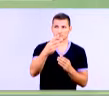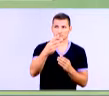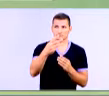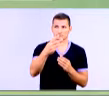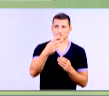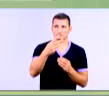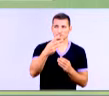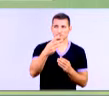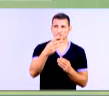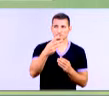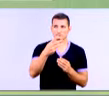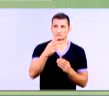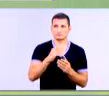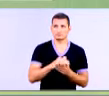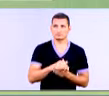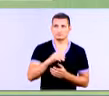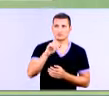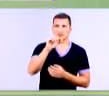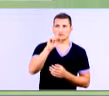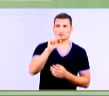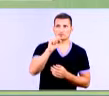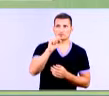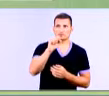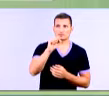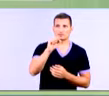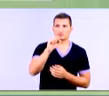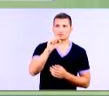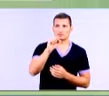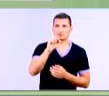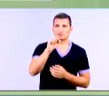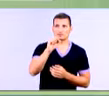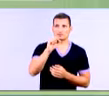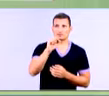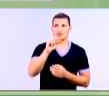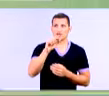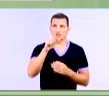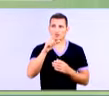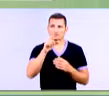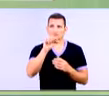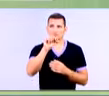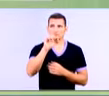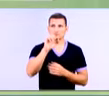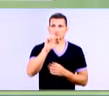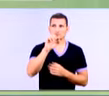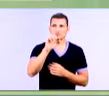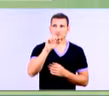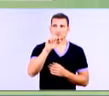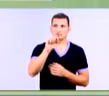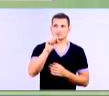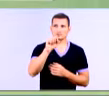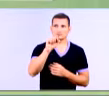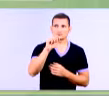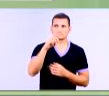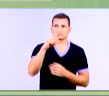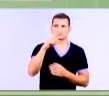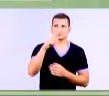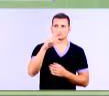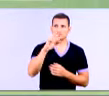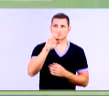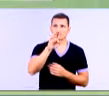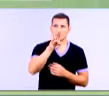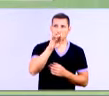como do inglês é fonte, né? É onde vai estar os arquivos que você digitou em Java. E o